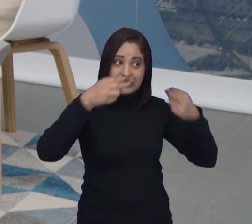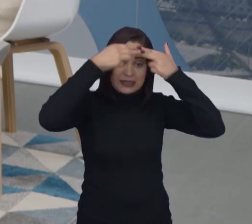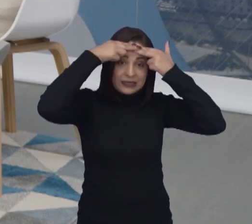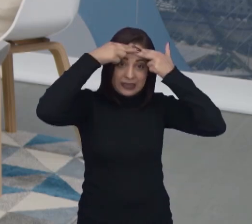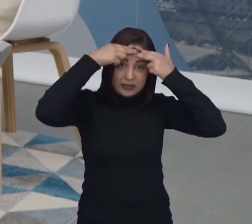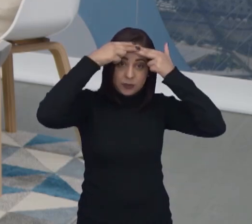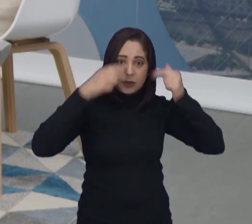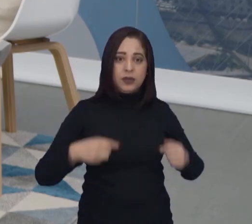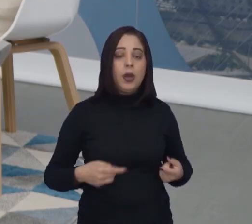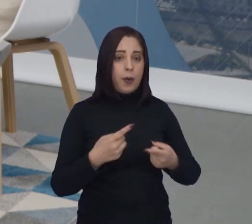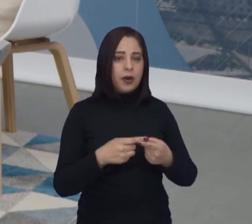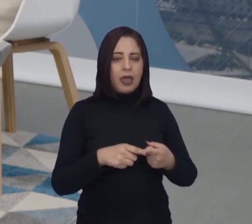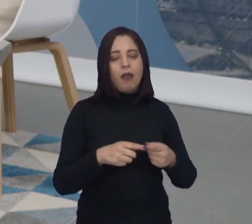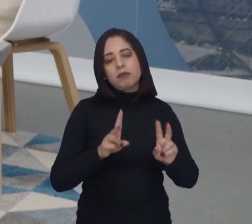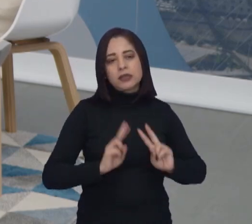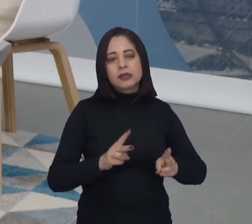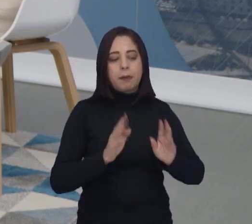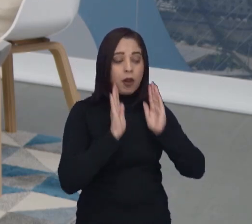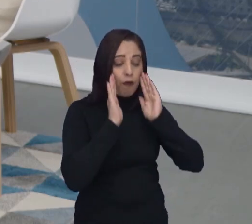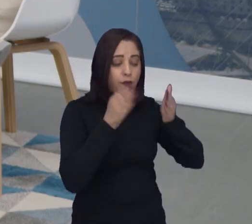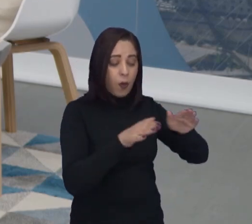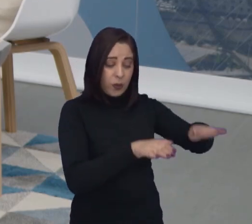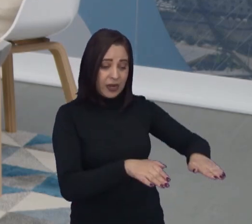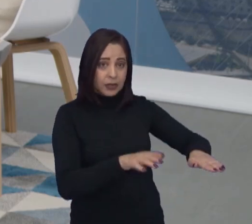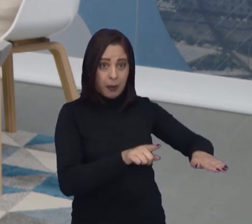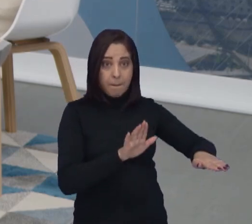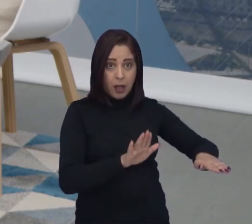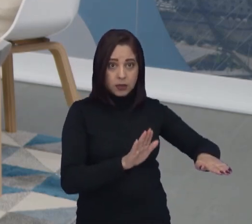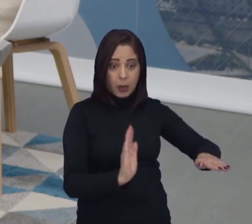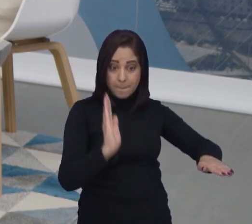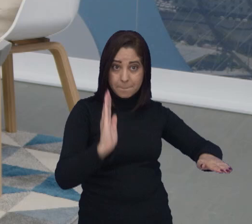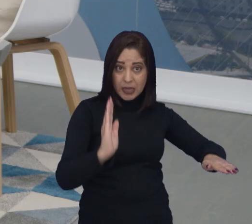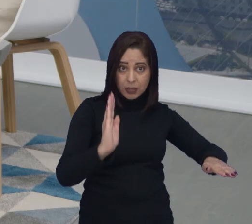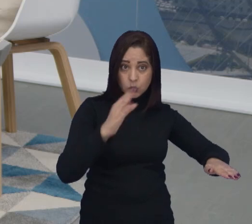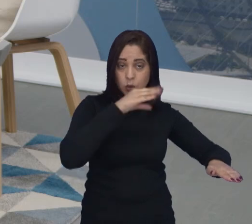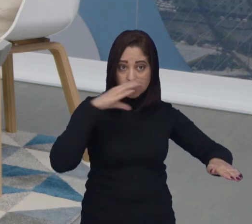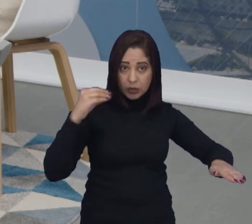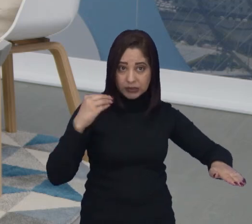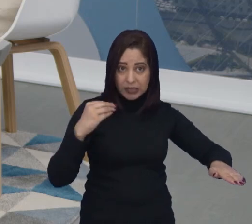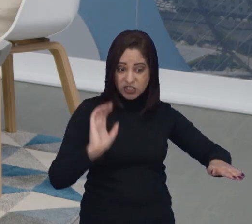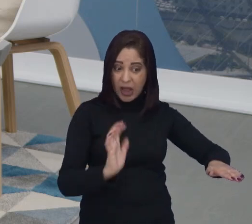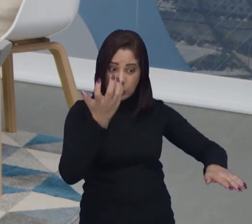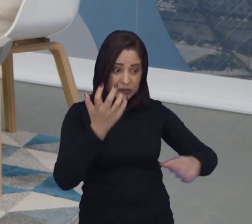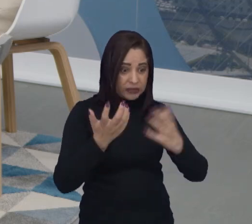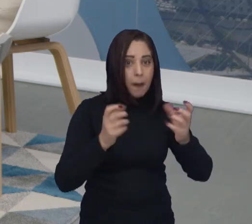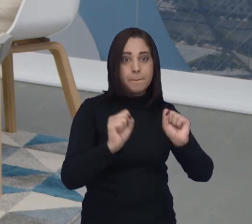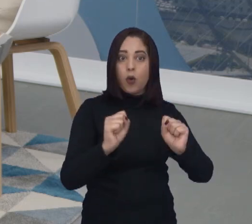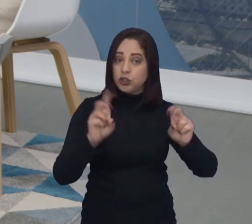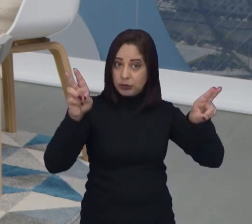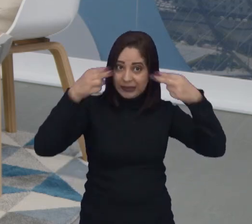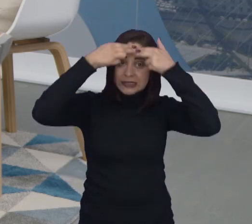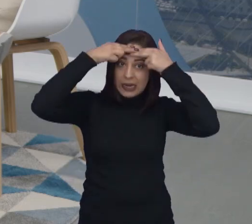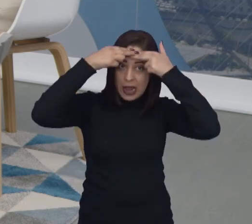gente fala muito da primeira infância, né, mas na adolescência também, muitas coisas que acontecem ali podem virar grandes traumas